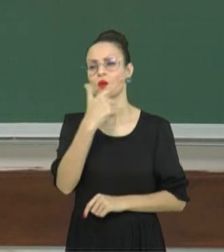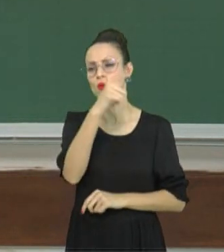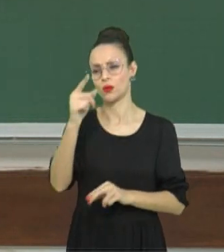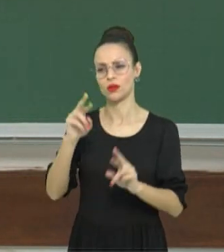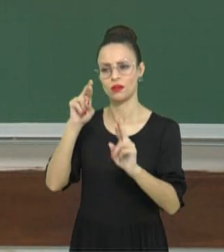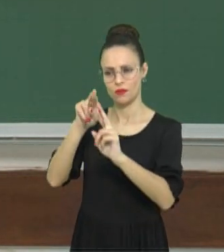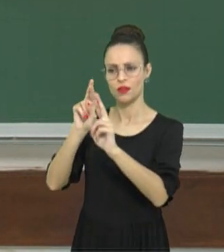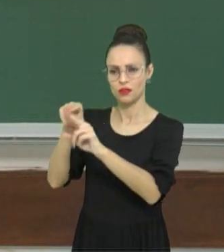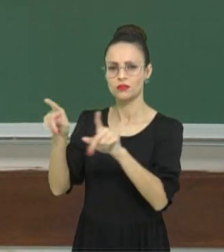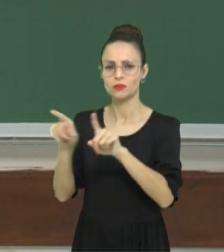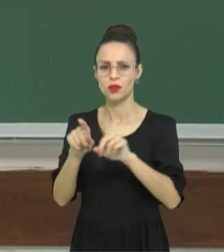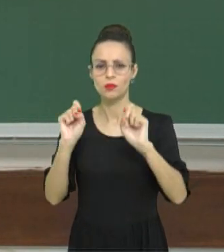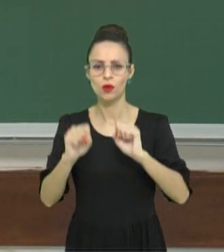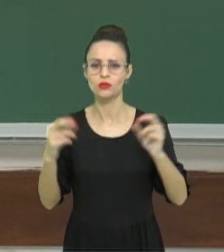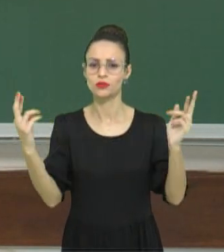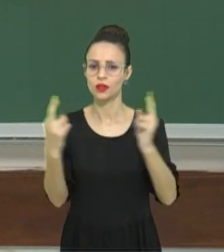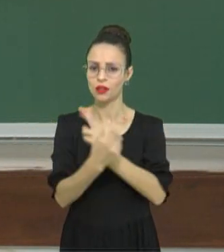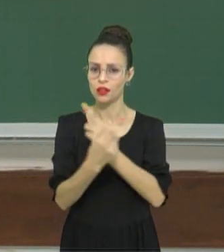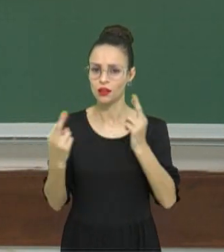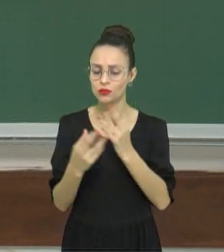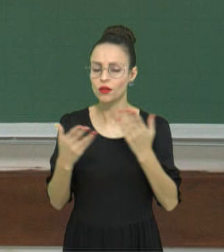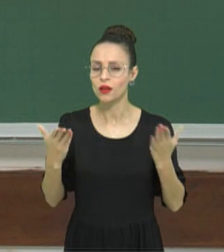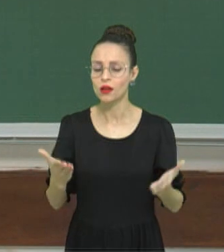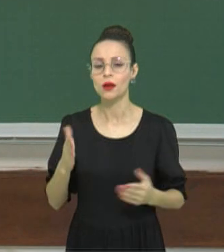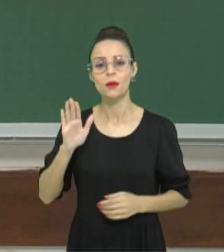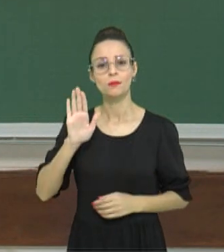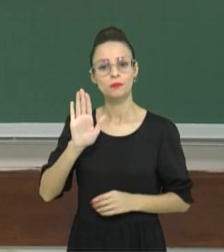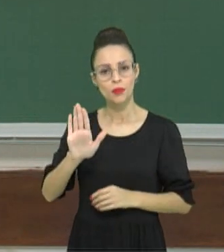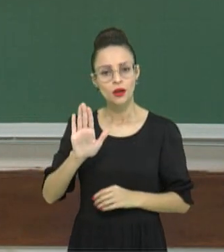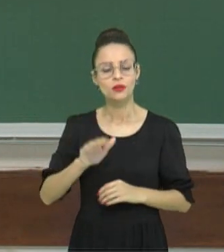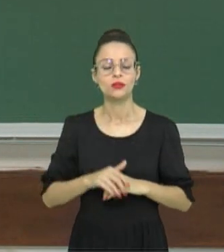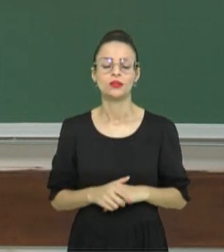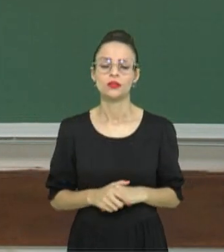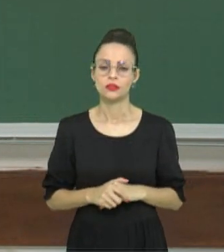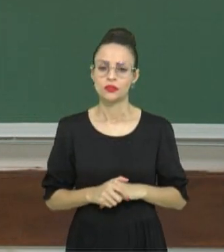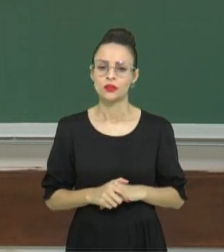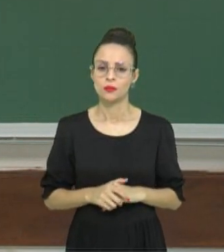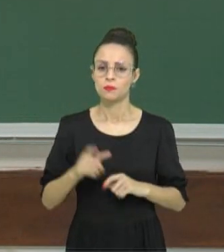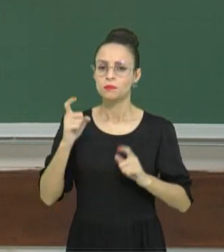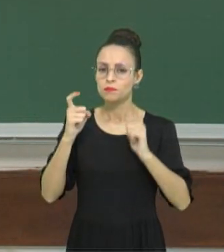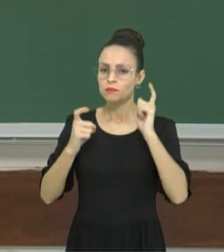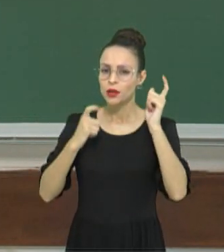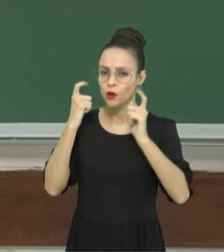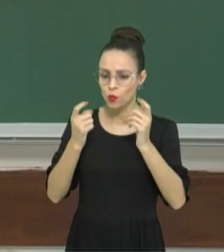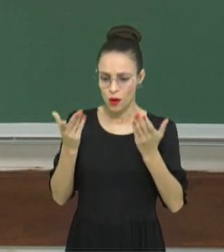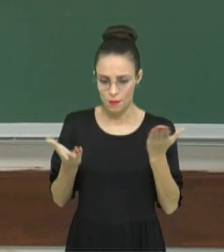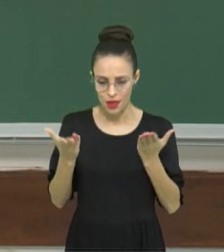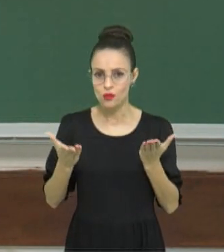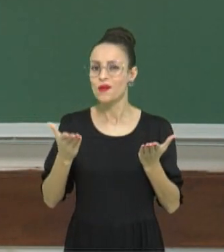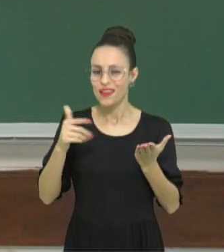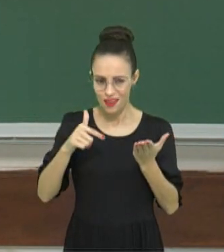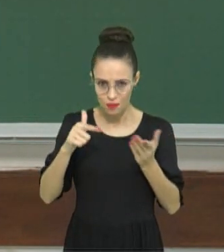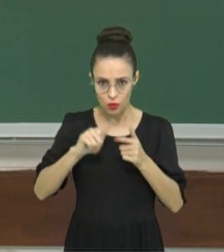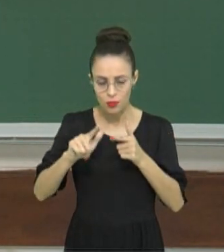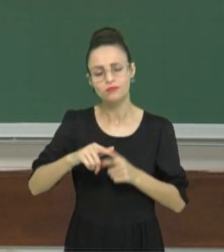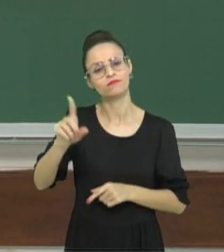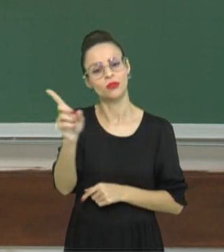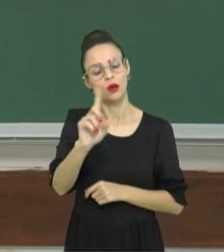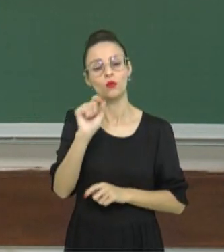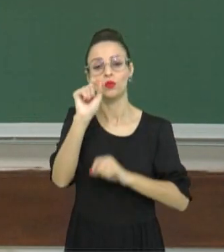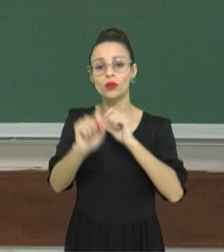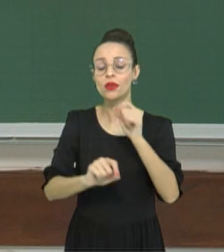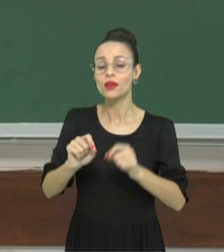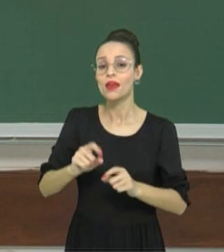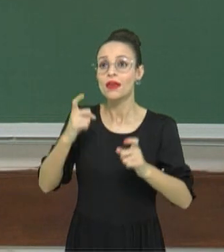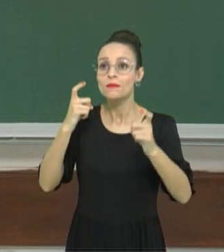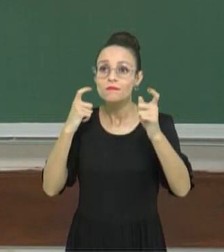referências que também a gente pode estar relacionando, né? Mas se preocupar com o peso não é o problema. O problema é quando